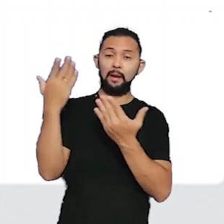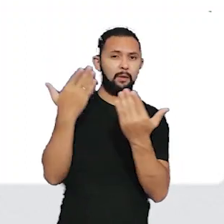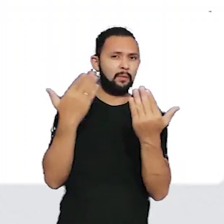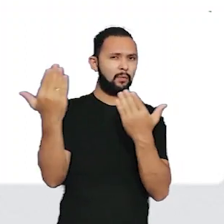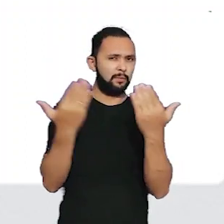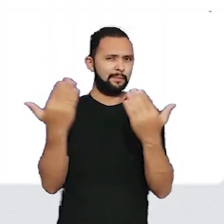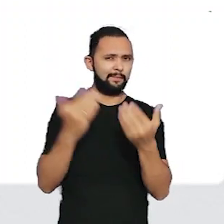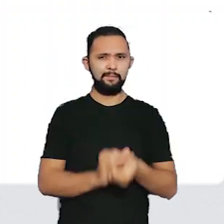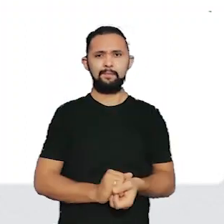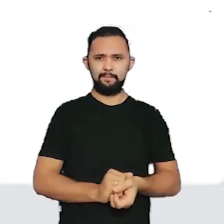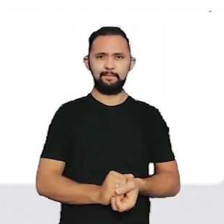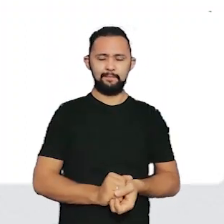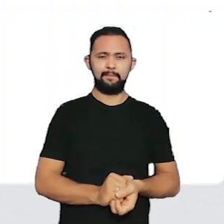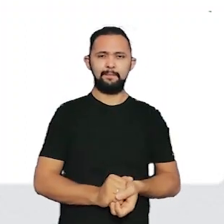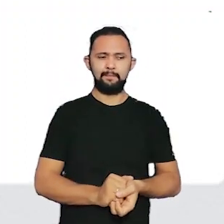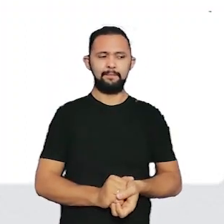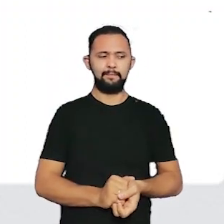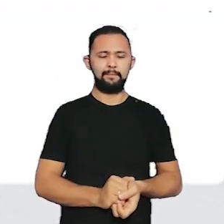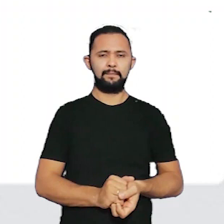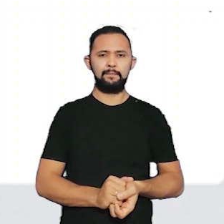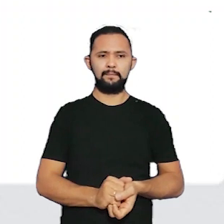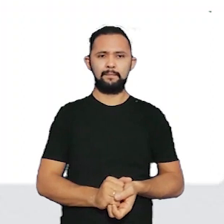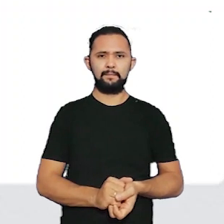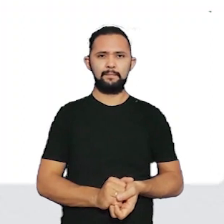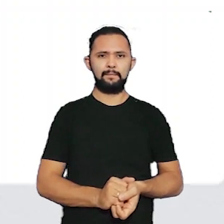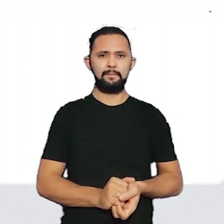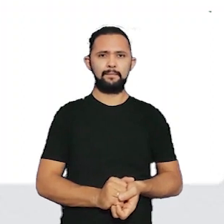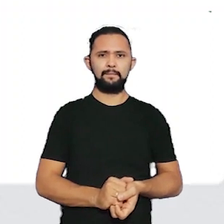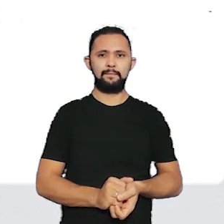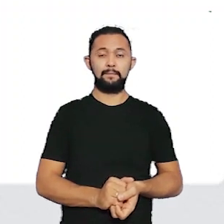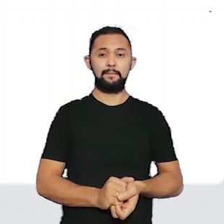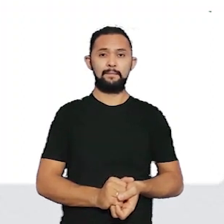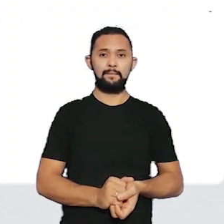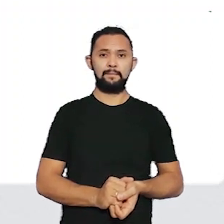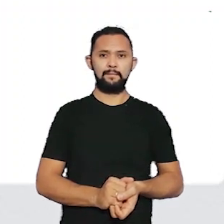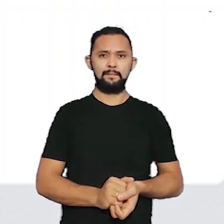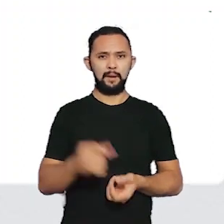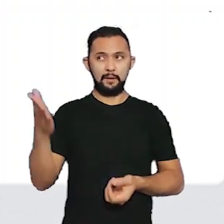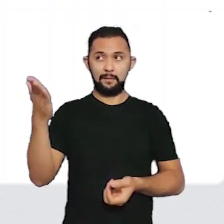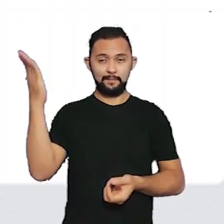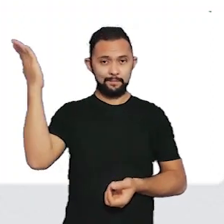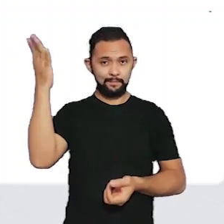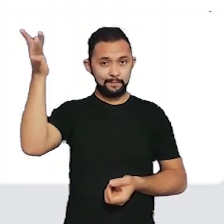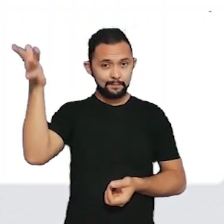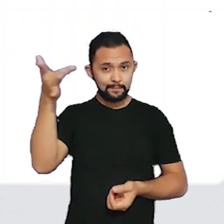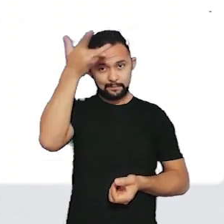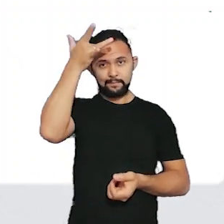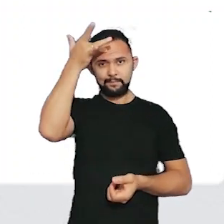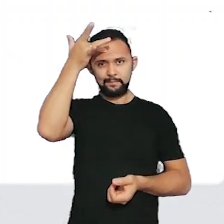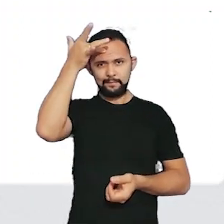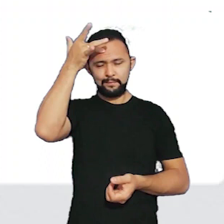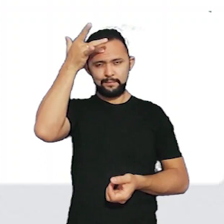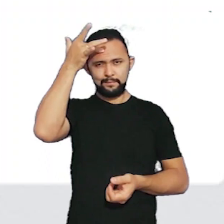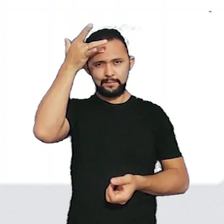é a proporcional. Então C6FTP é aí a fórmula para você não esquecer